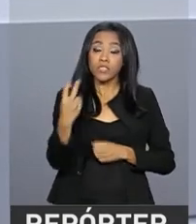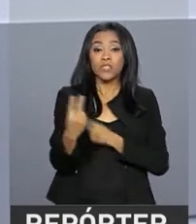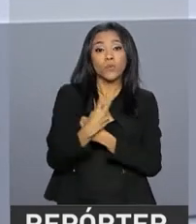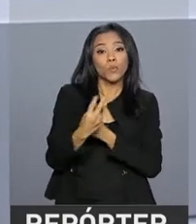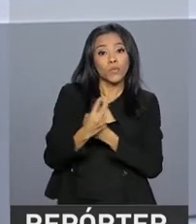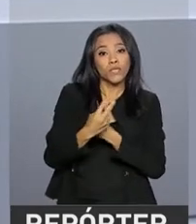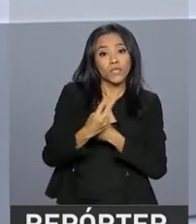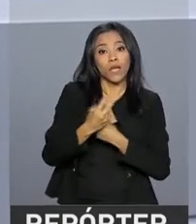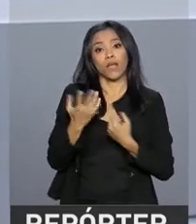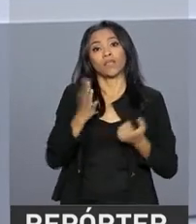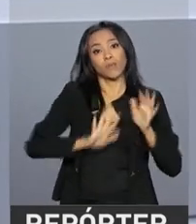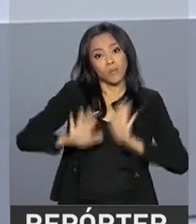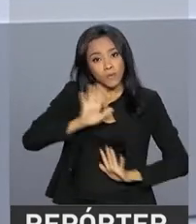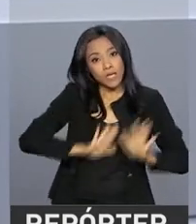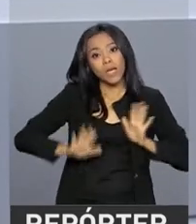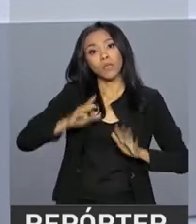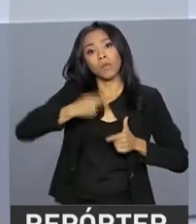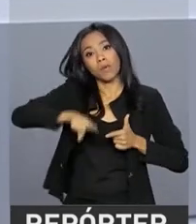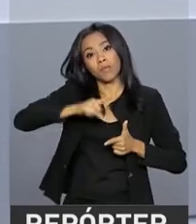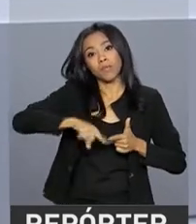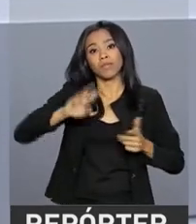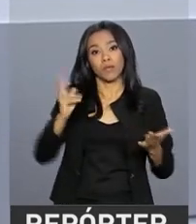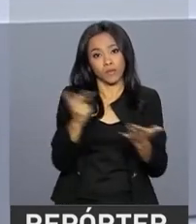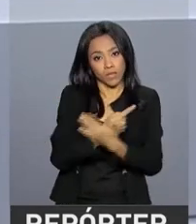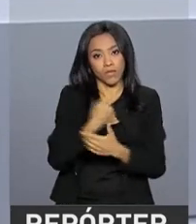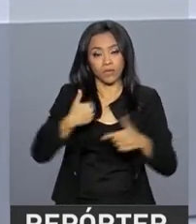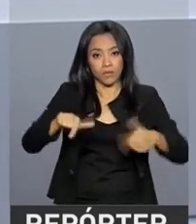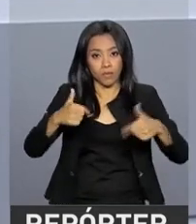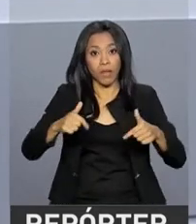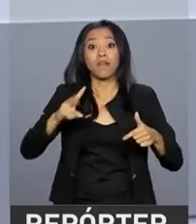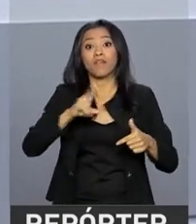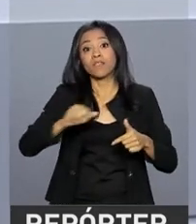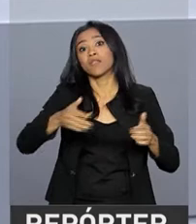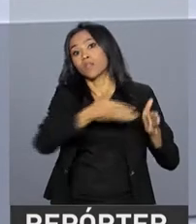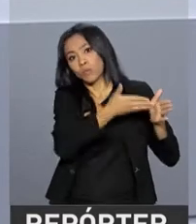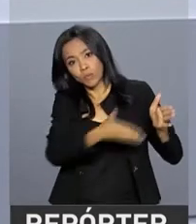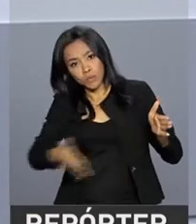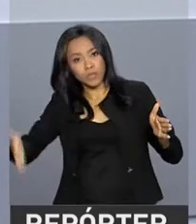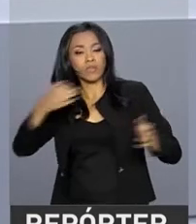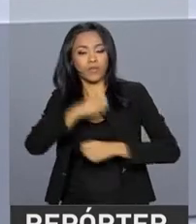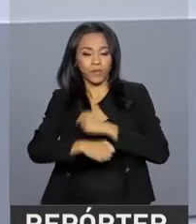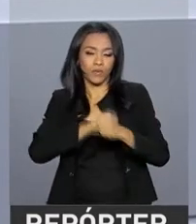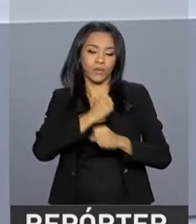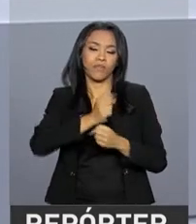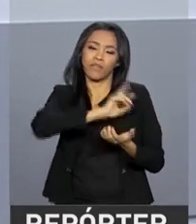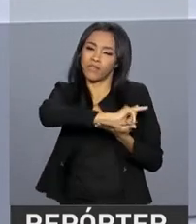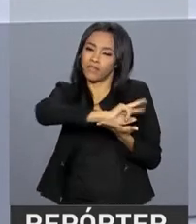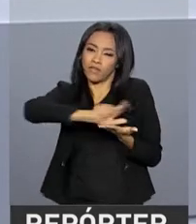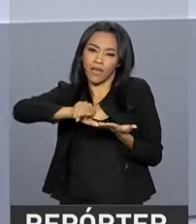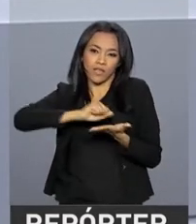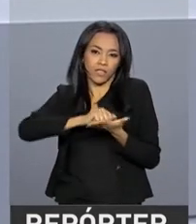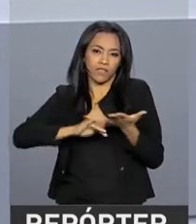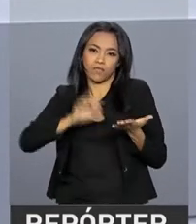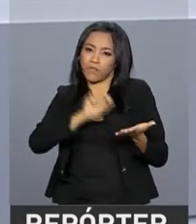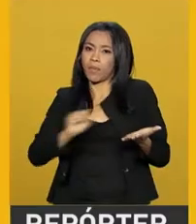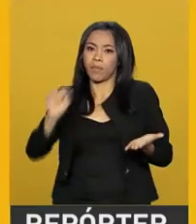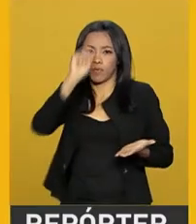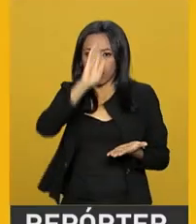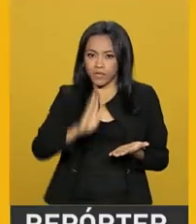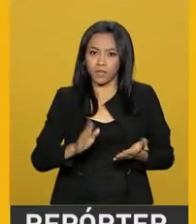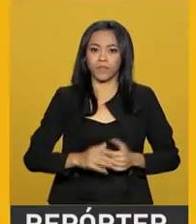A novidade deste ano é que a mobilização vai durar o ano todo e contar com diversas ações em todo o país.